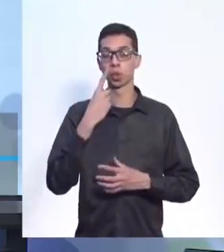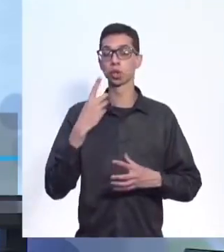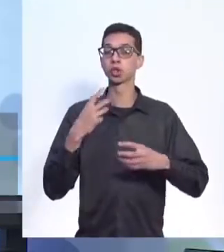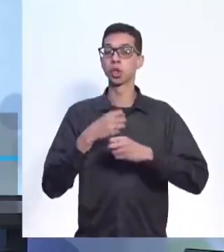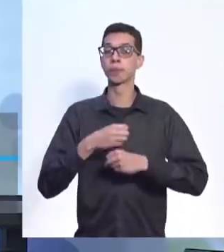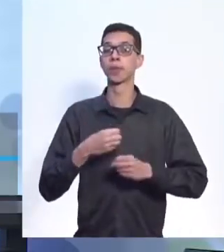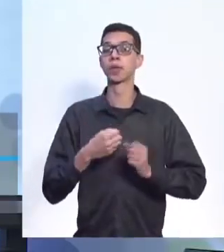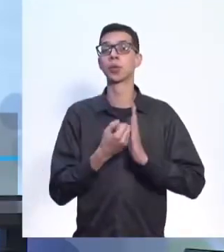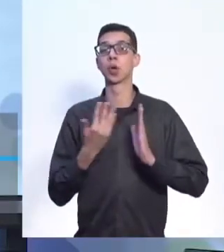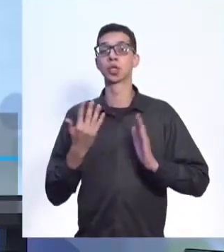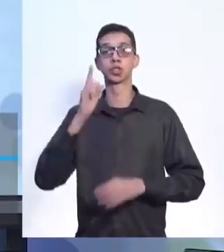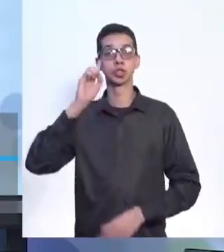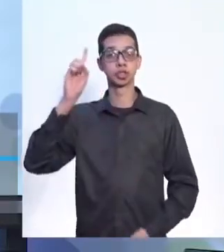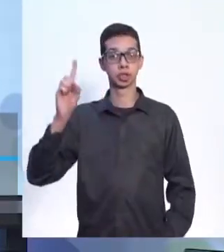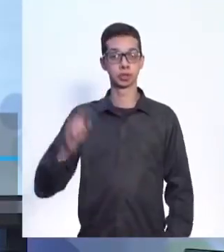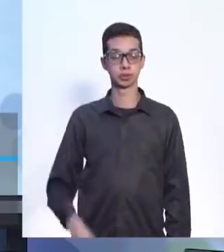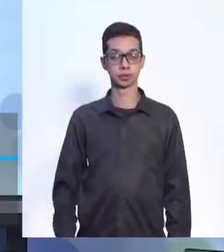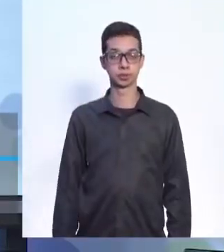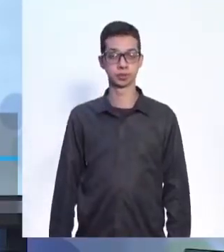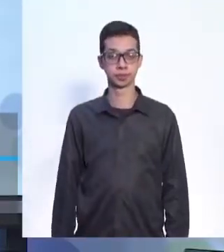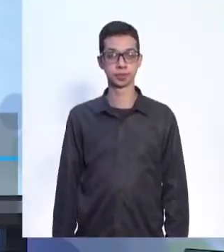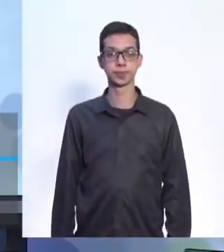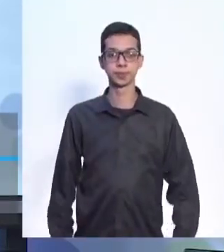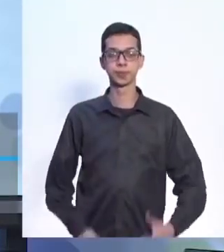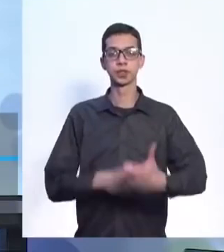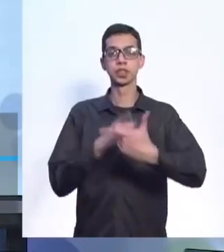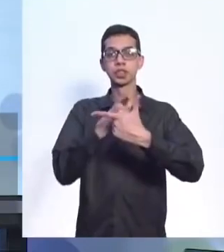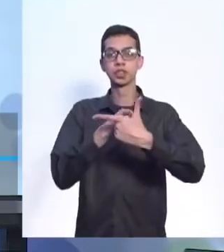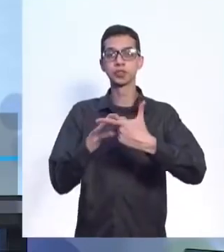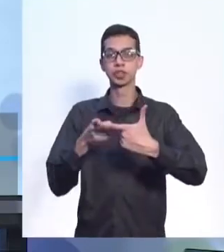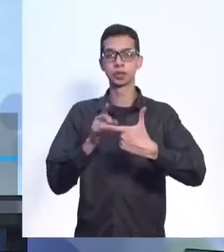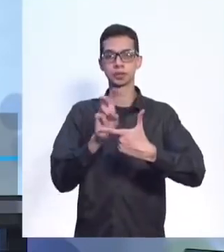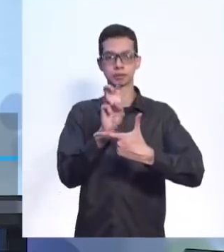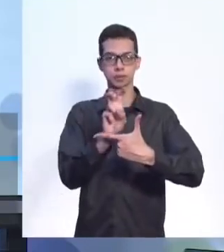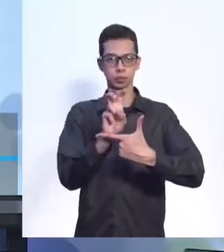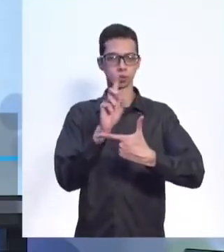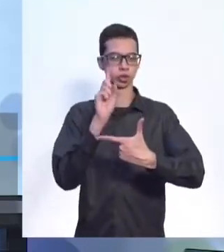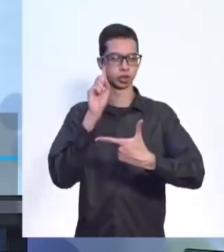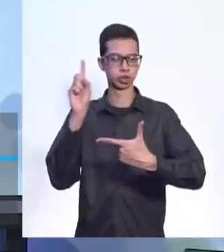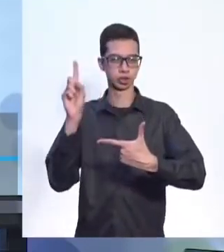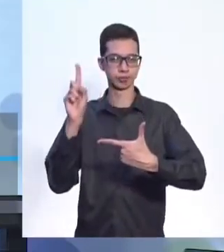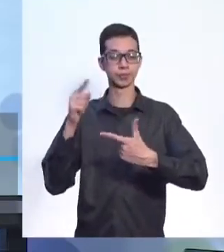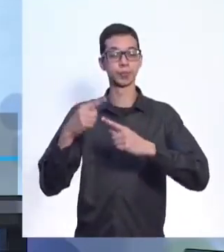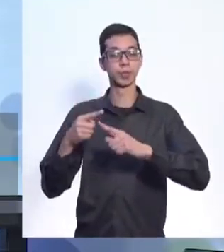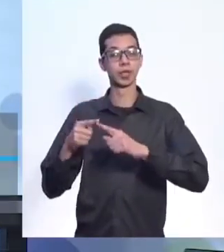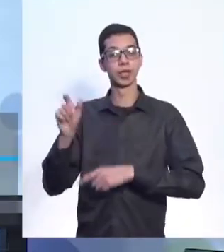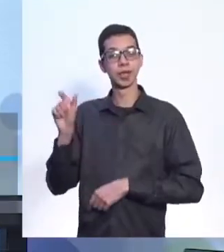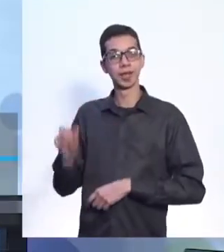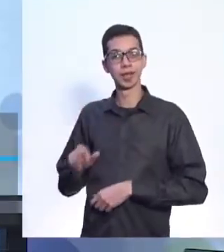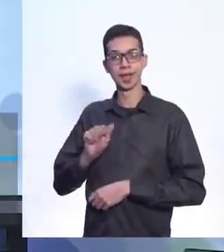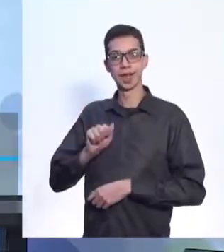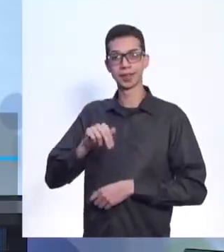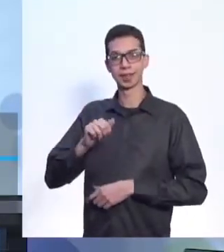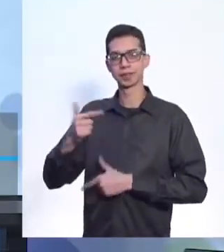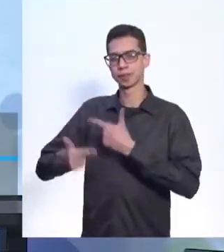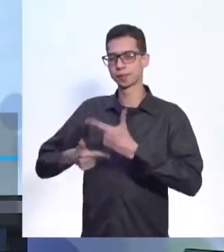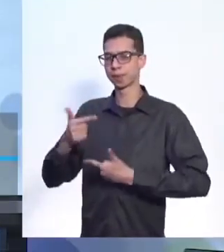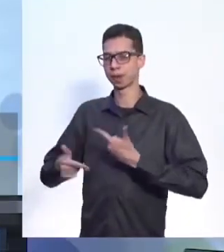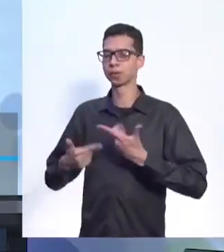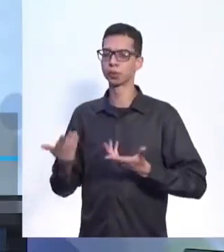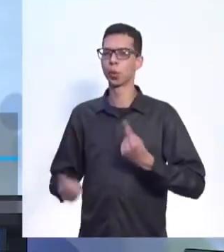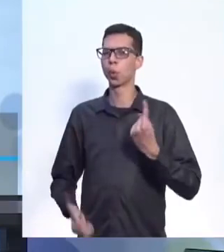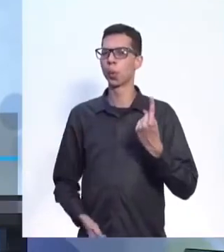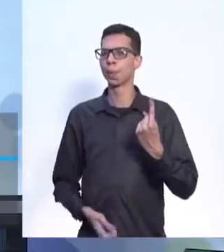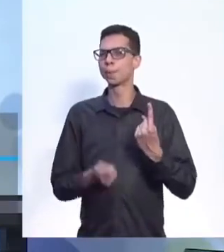dias que deu e vou dividir por 5 dias úteis que ela trabalha. Bom, 1 é pouco,